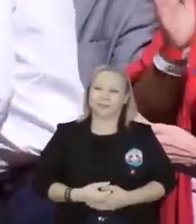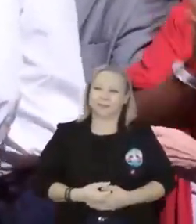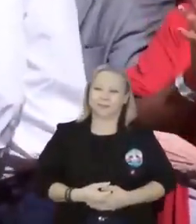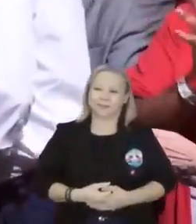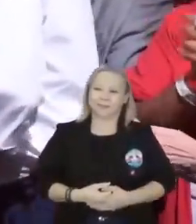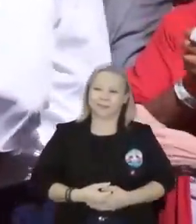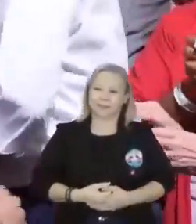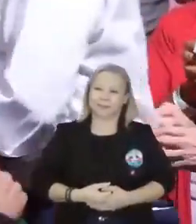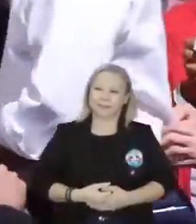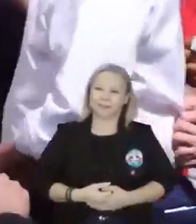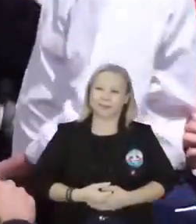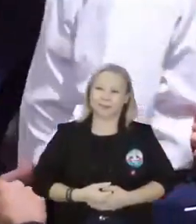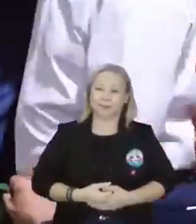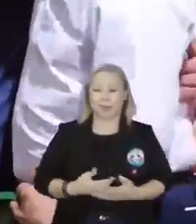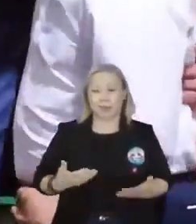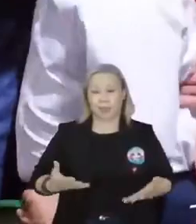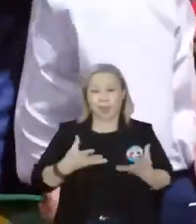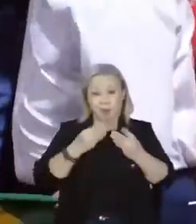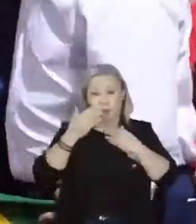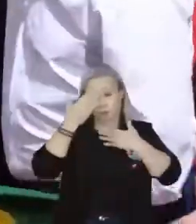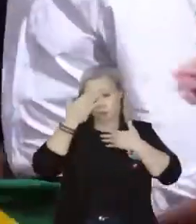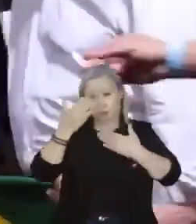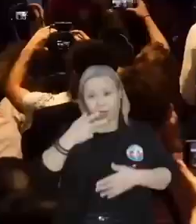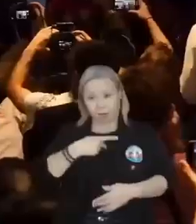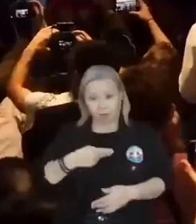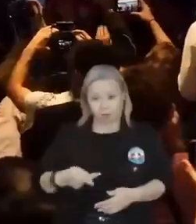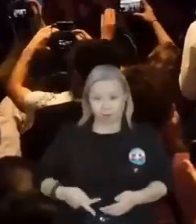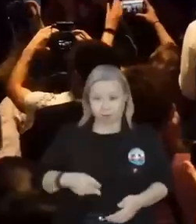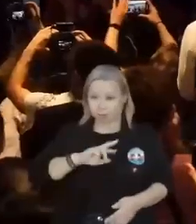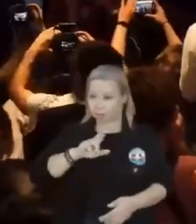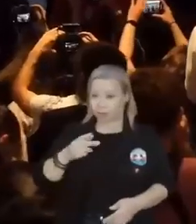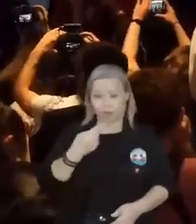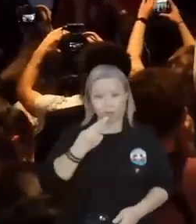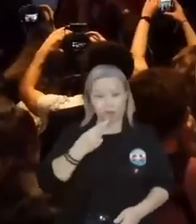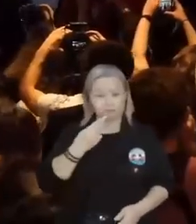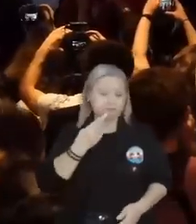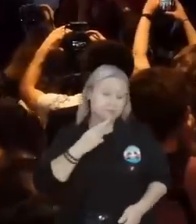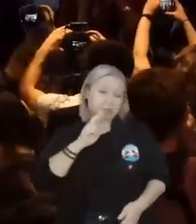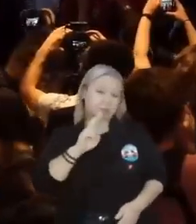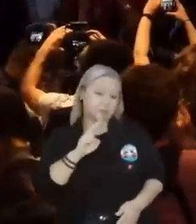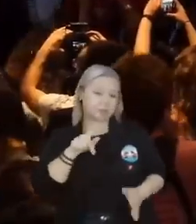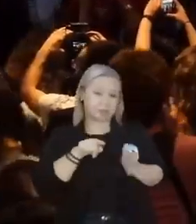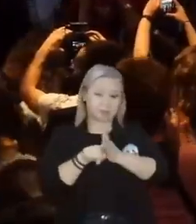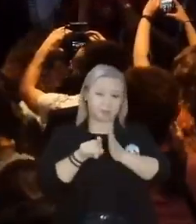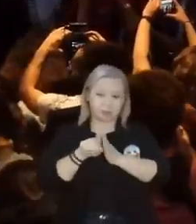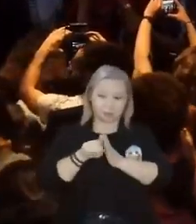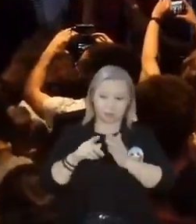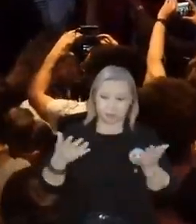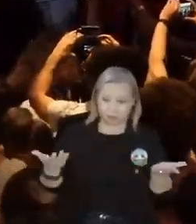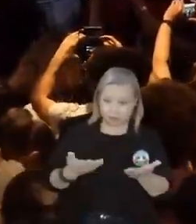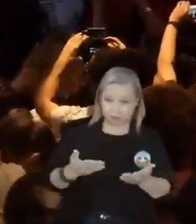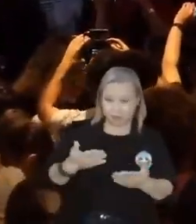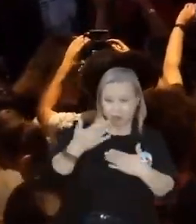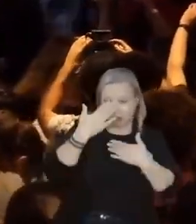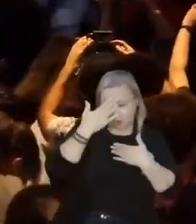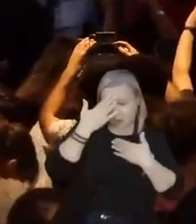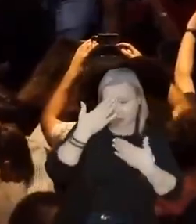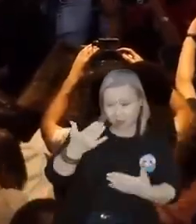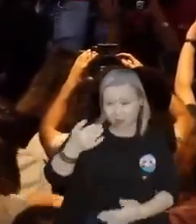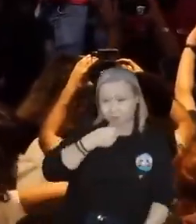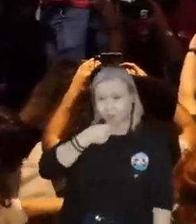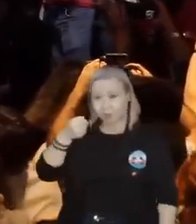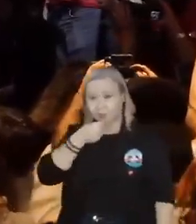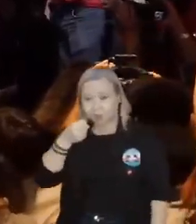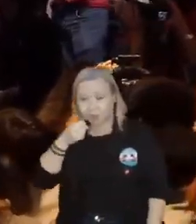Gente, muito obrigado. O presidente não vai responder perguntas agora. A gente agradece toda a imprensa nacional e internacional. E o presidente